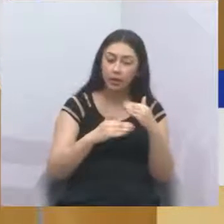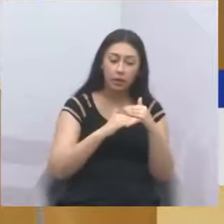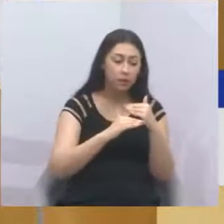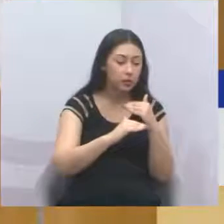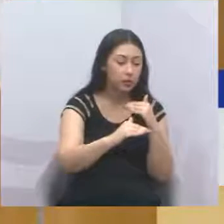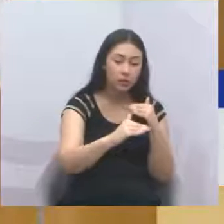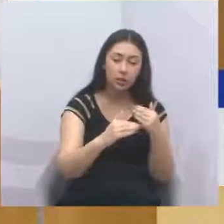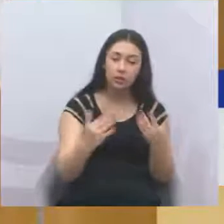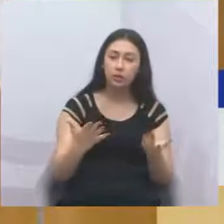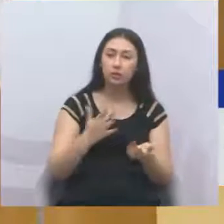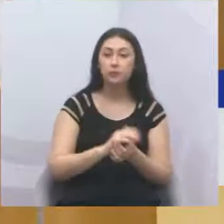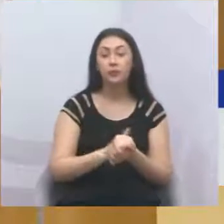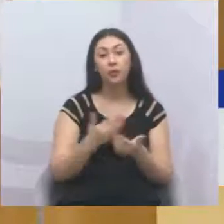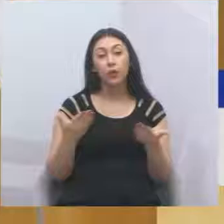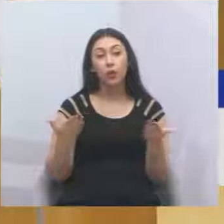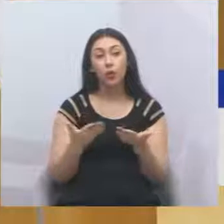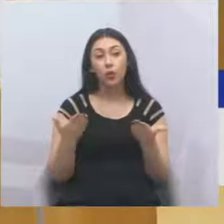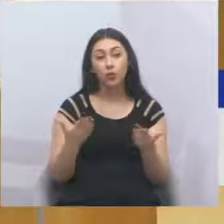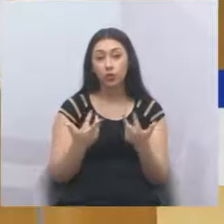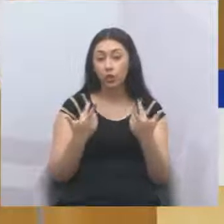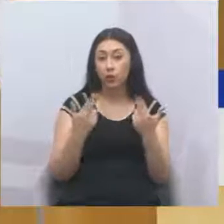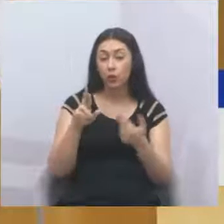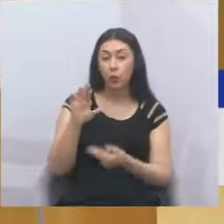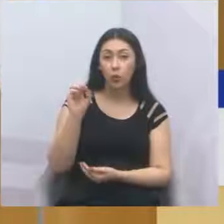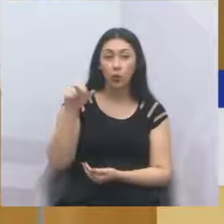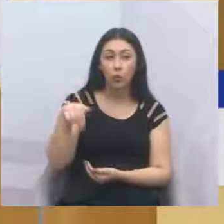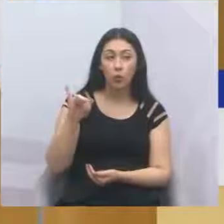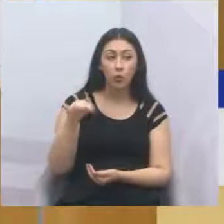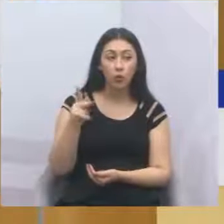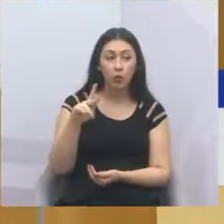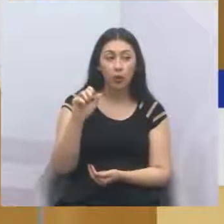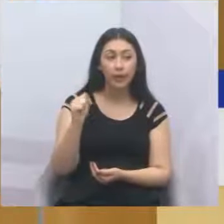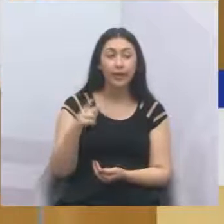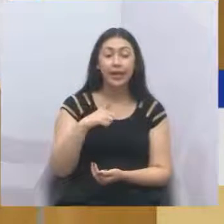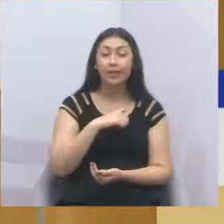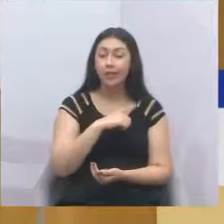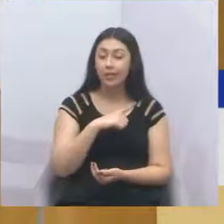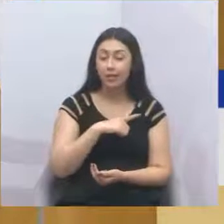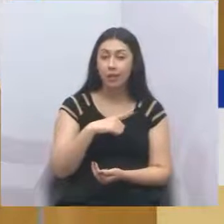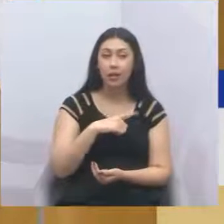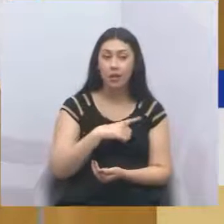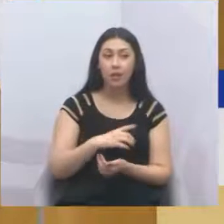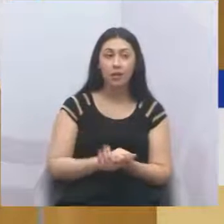não. Então, hoje, como assim o Roninha colocou, já se tem